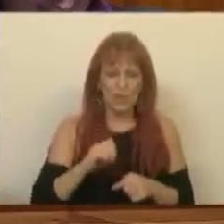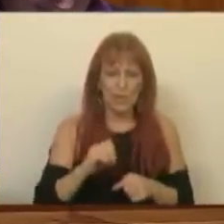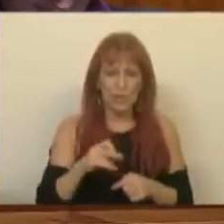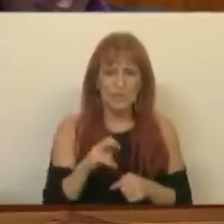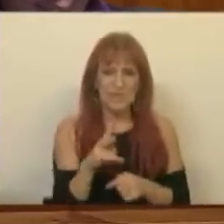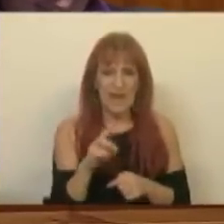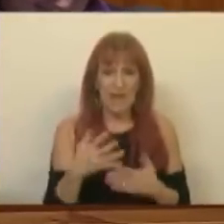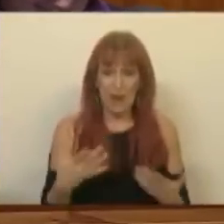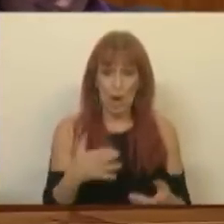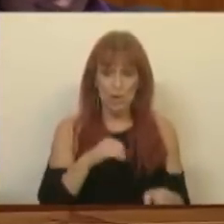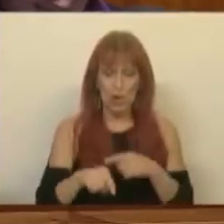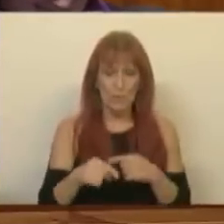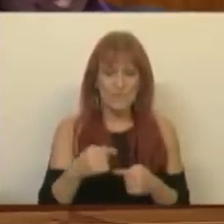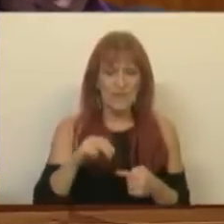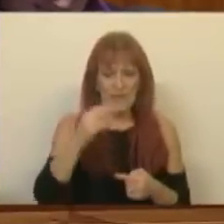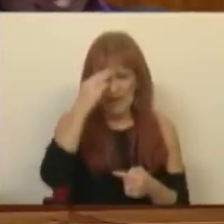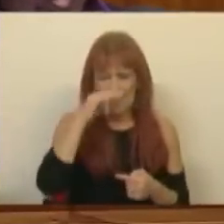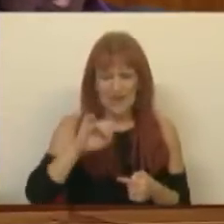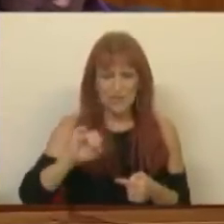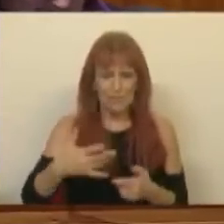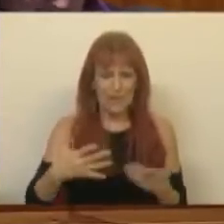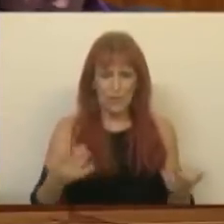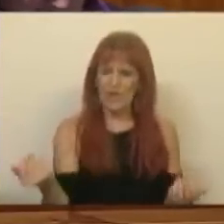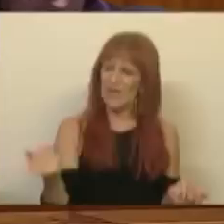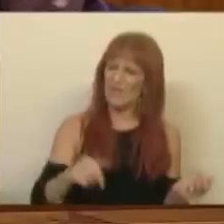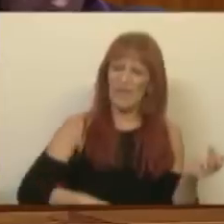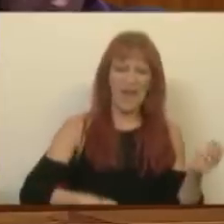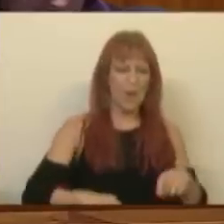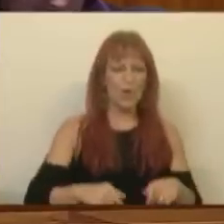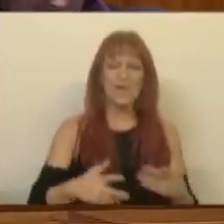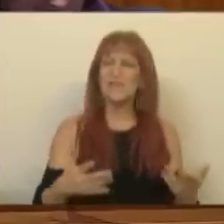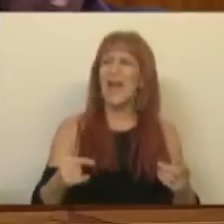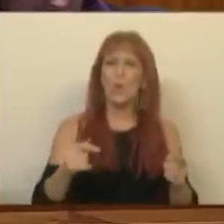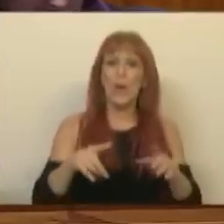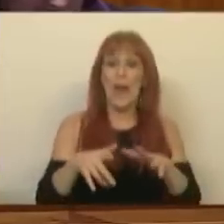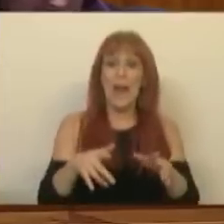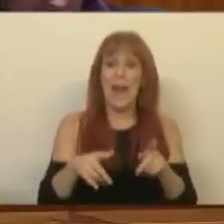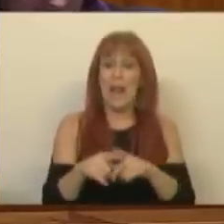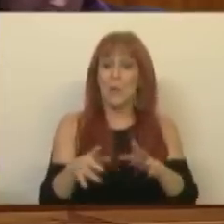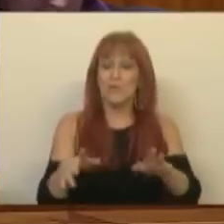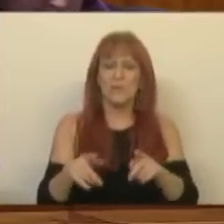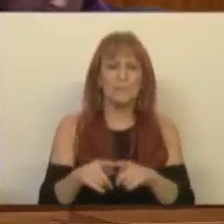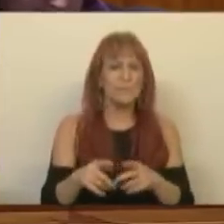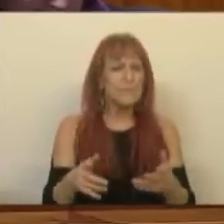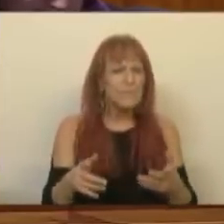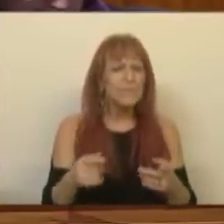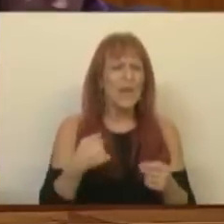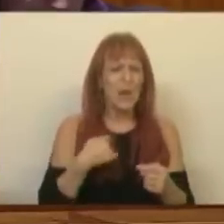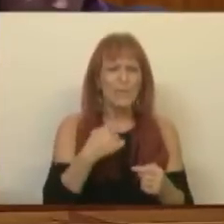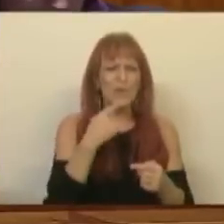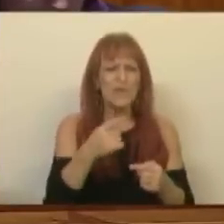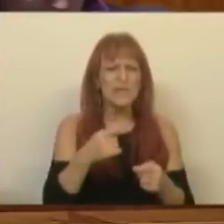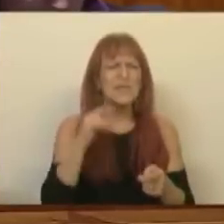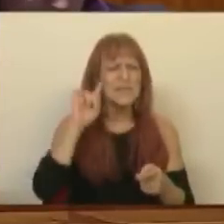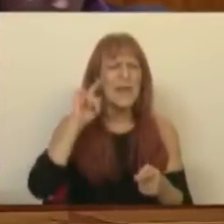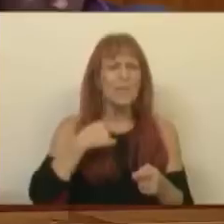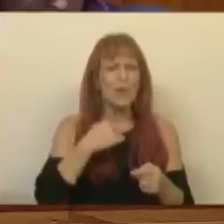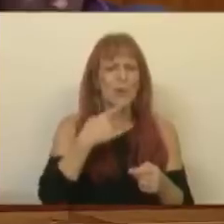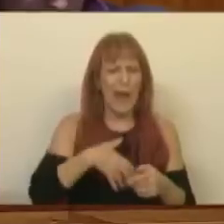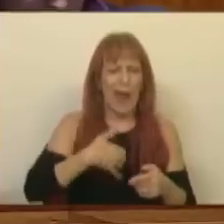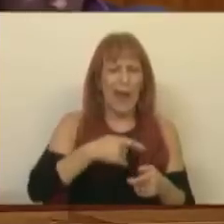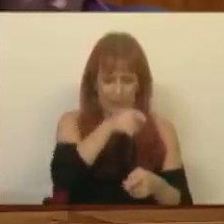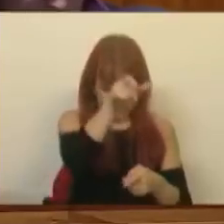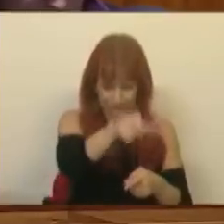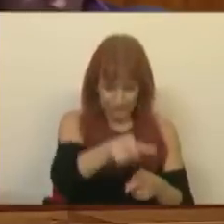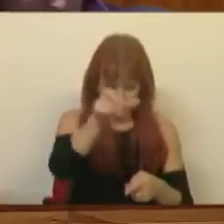sou deputado Carlos Guimarães Pinto vieram aqui porque isto andaram aí e sempre como todos e eu vou e sabe o que é por exemplo incomoda